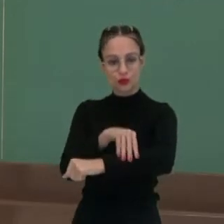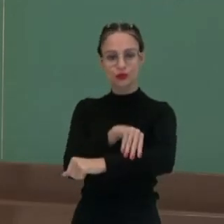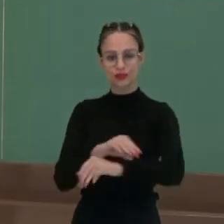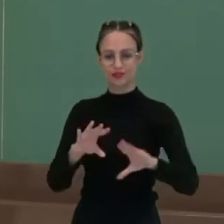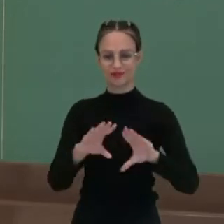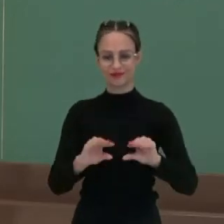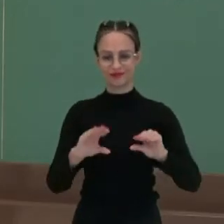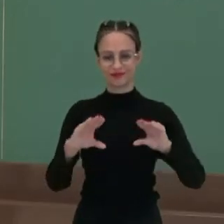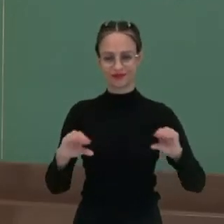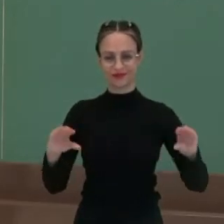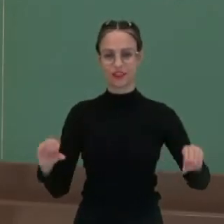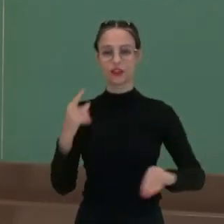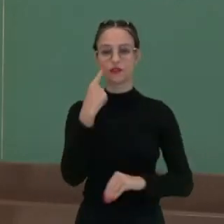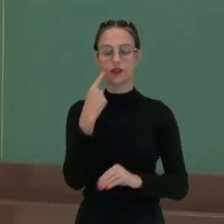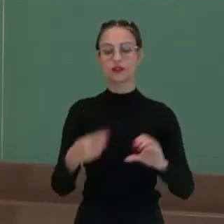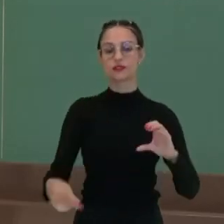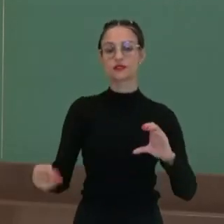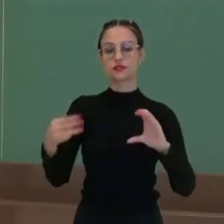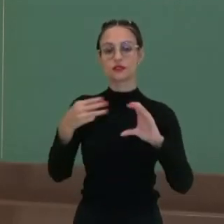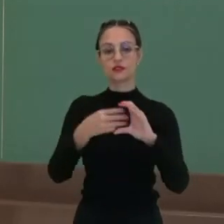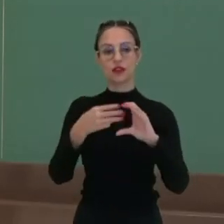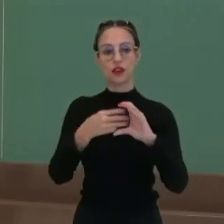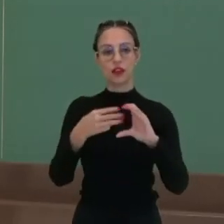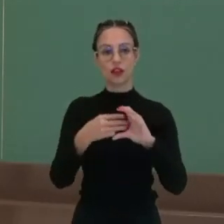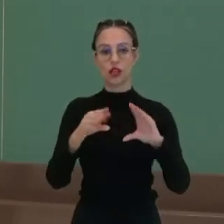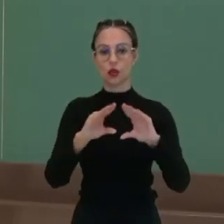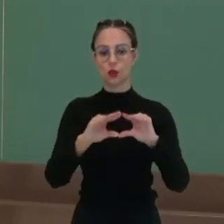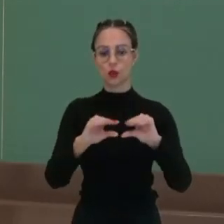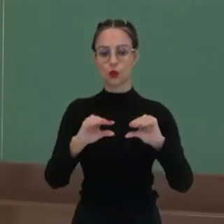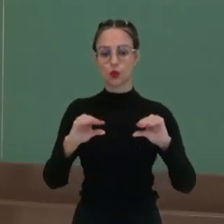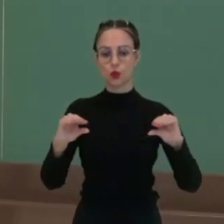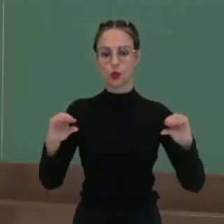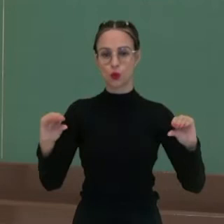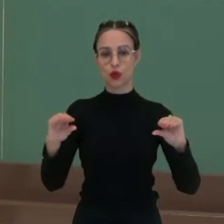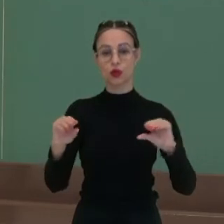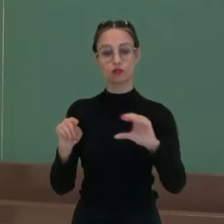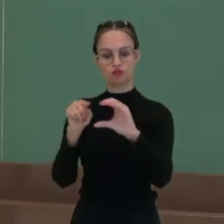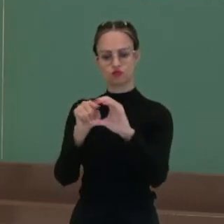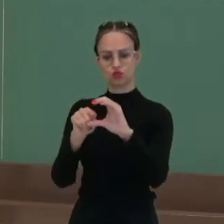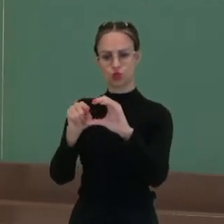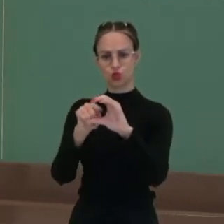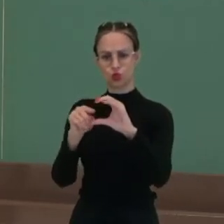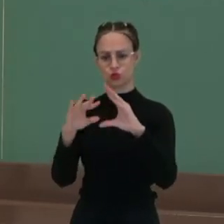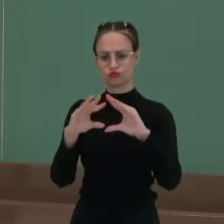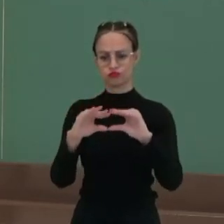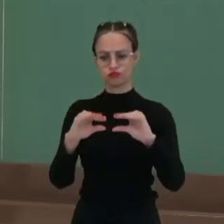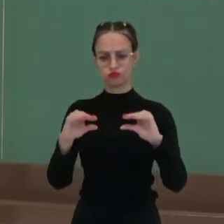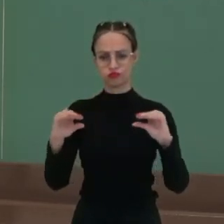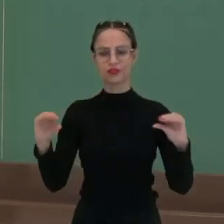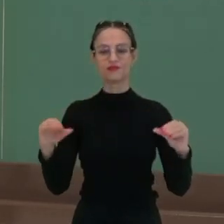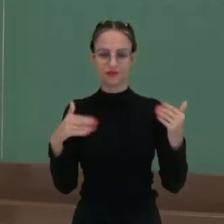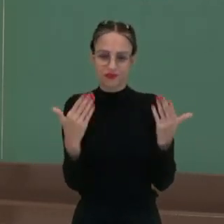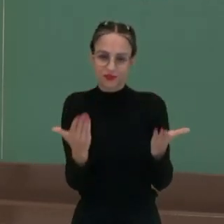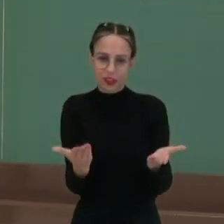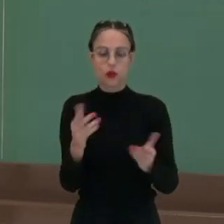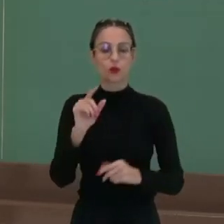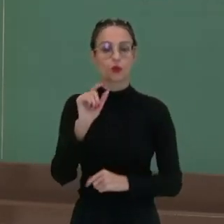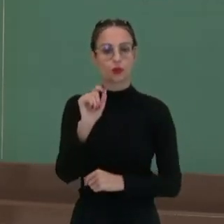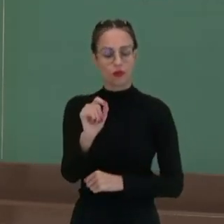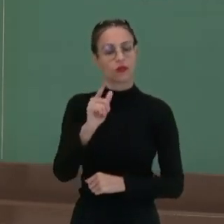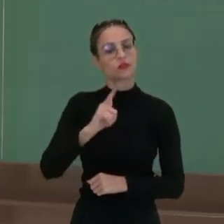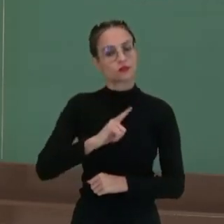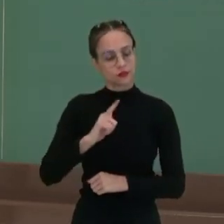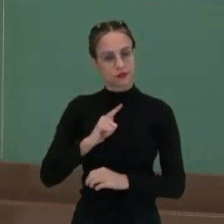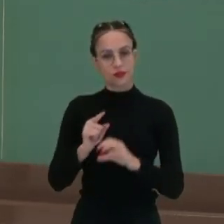vê essa célula mais alongada, esse núcleo aqui, mais alongadinho. Então, o